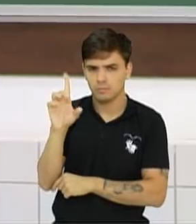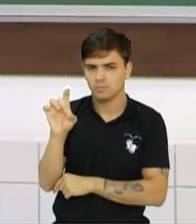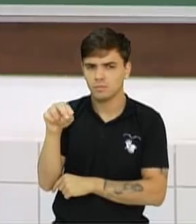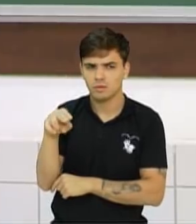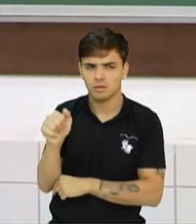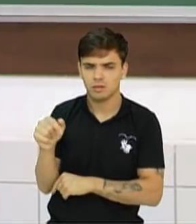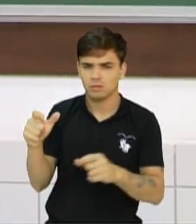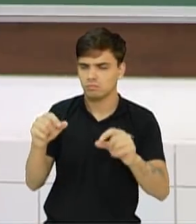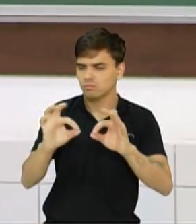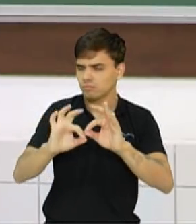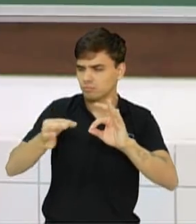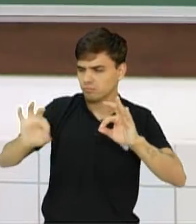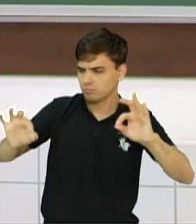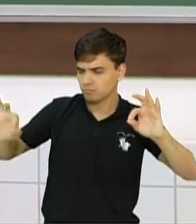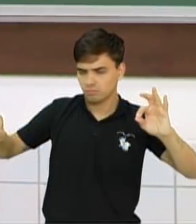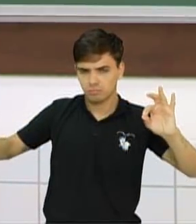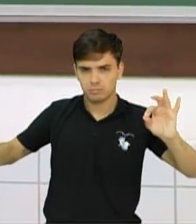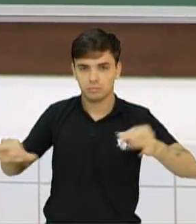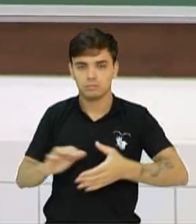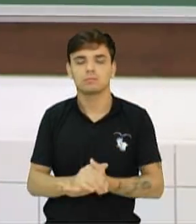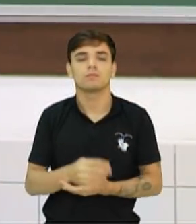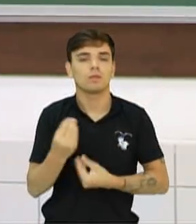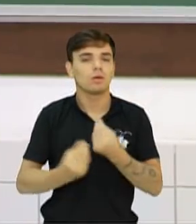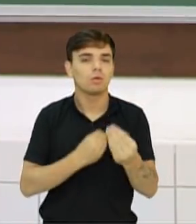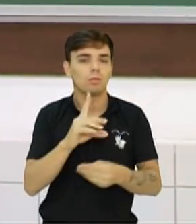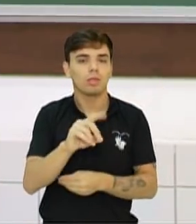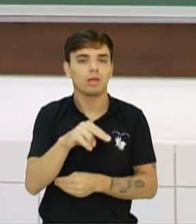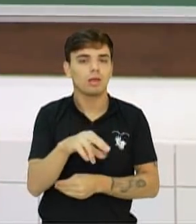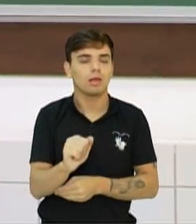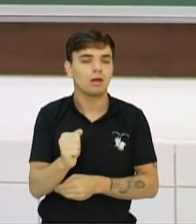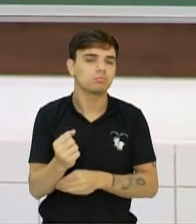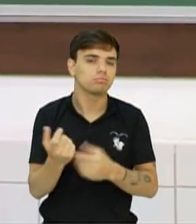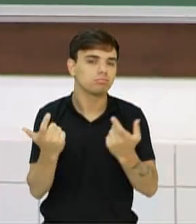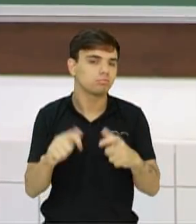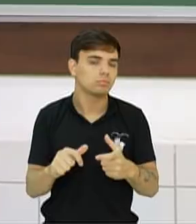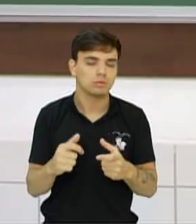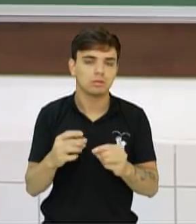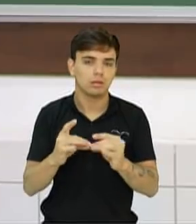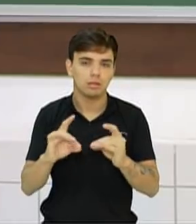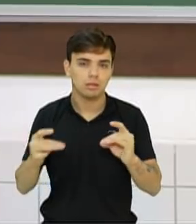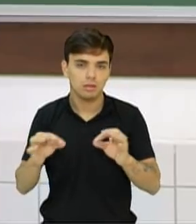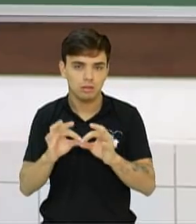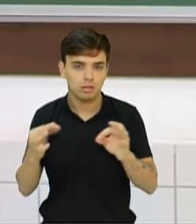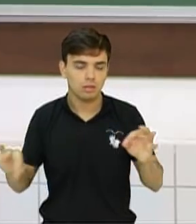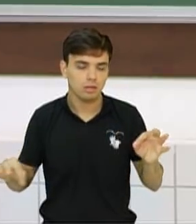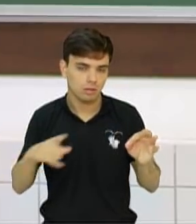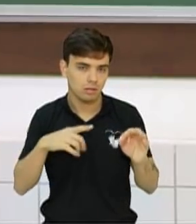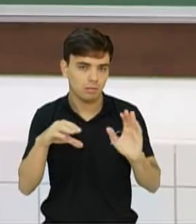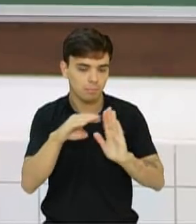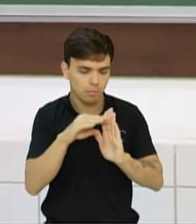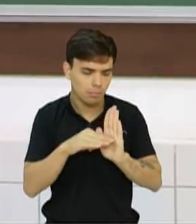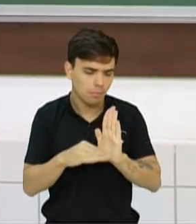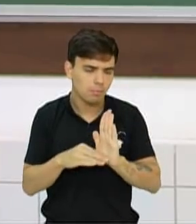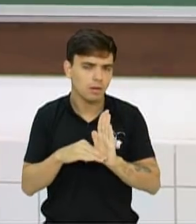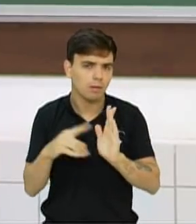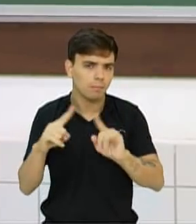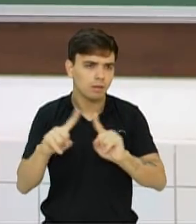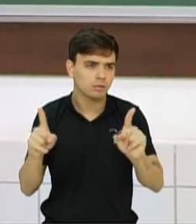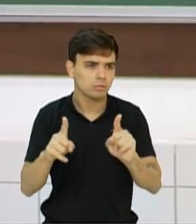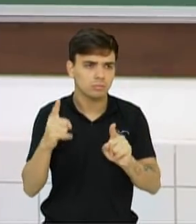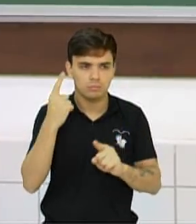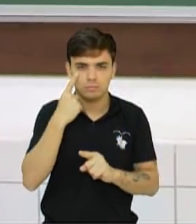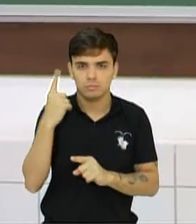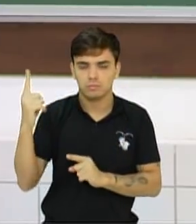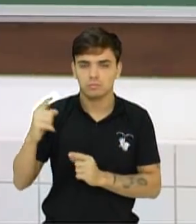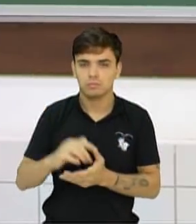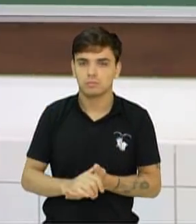muito grande, muito grande. Como é que o DNA cabe? Esse DNA ele é grande, ele é fragmentado em vários pedaços. Como que cada pedaço grande